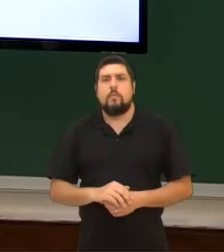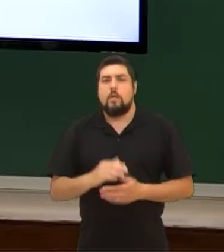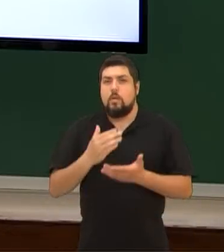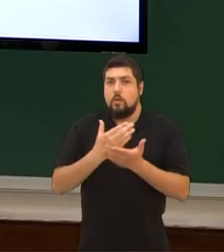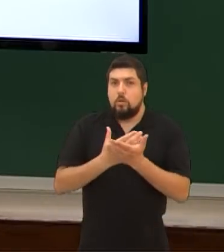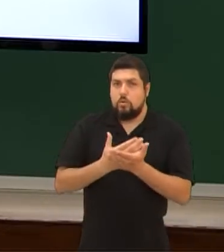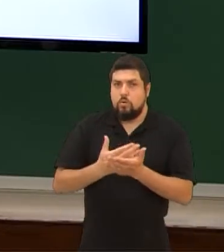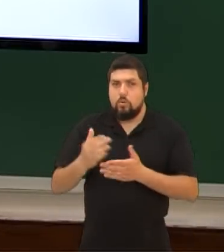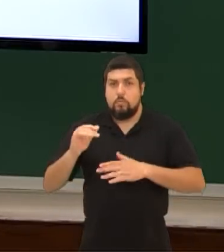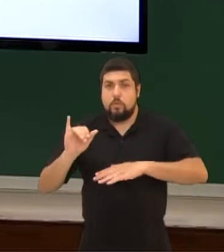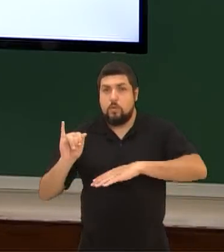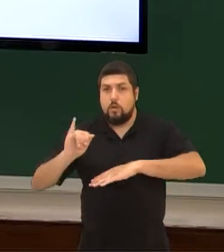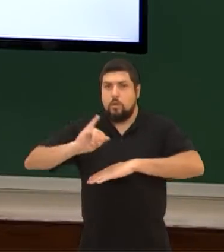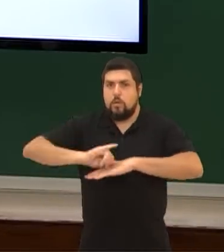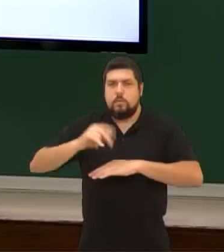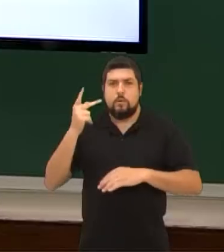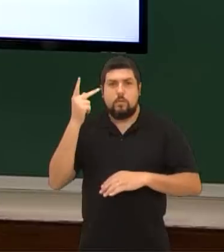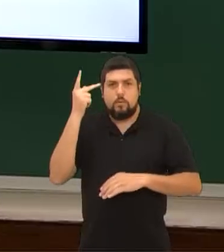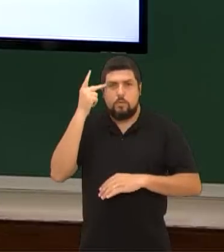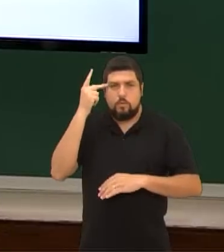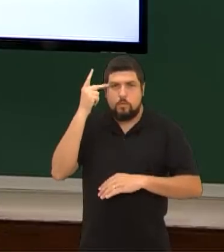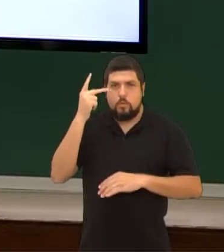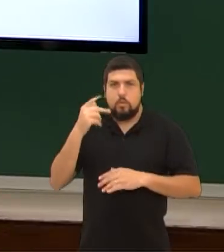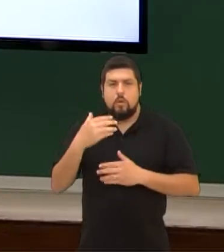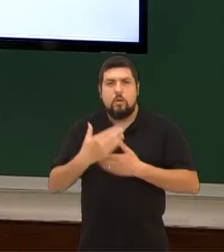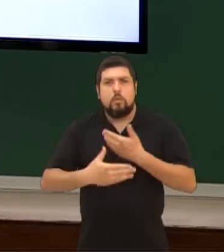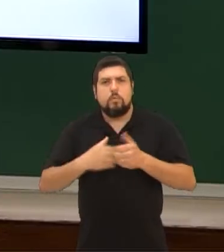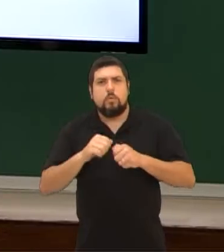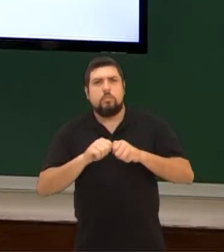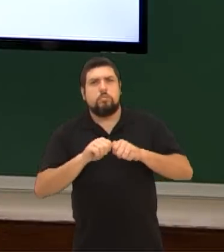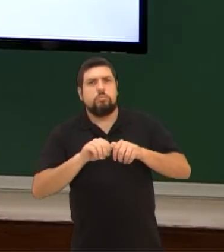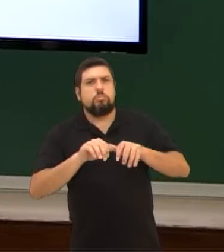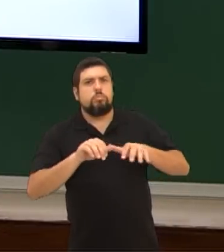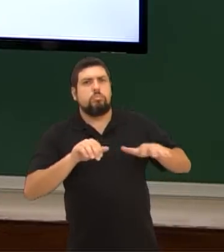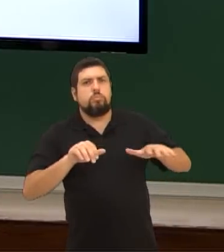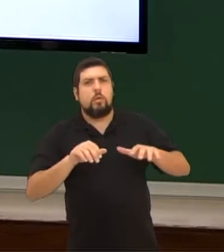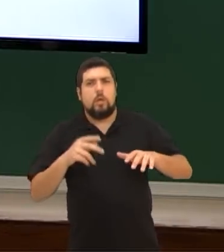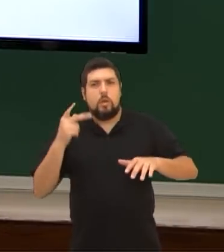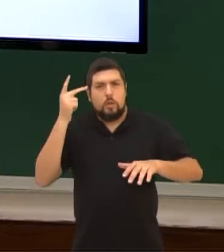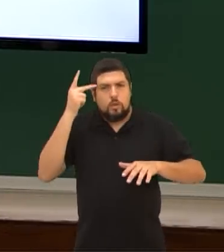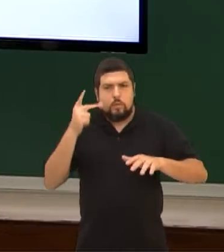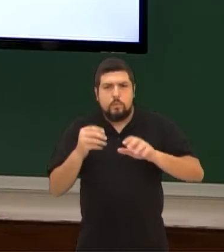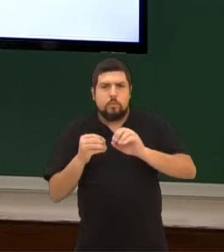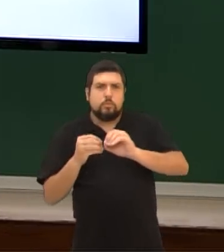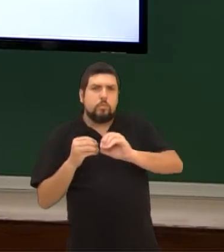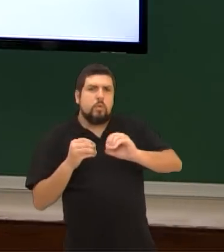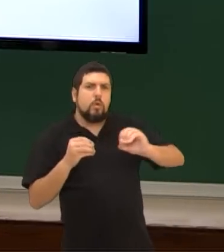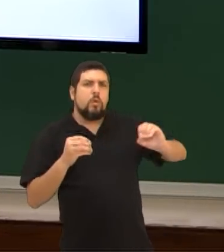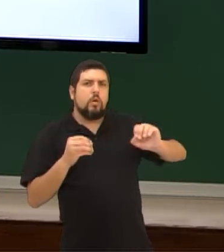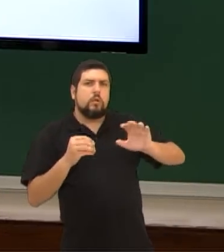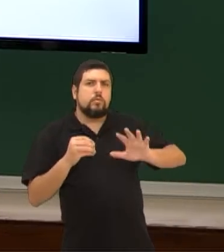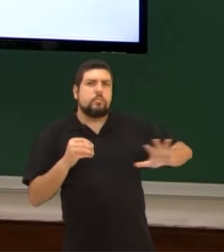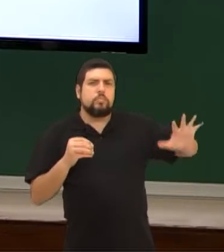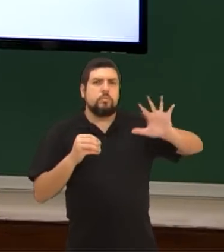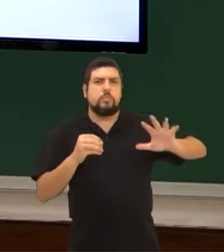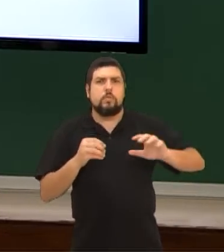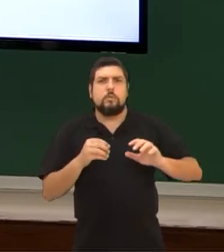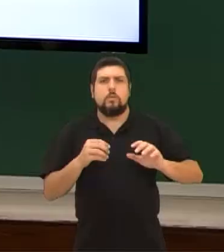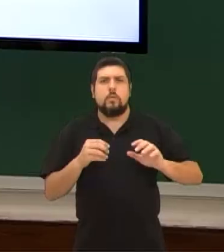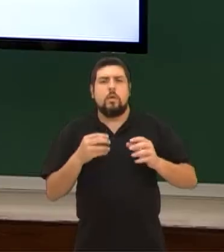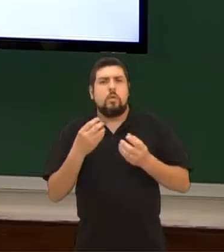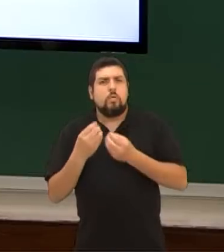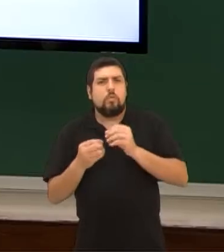aqui na capital paulista e ele vai se expandindo para o oeste paulista, onde ele vai encontrar as terras férteis, o